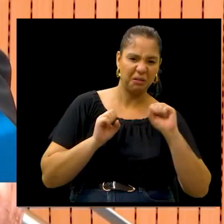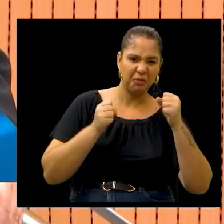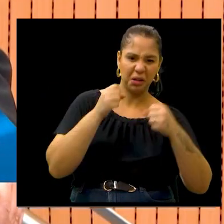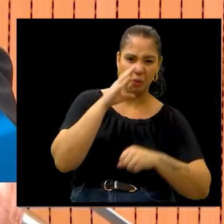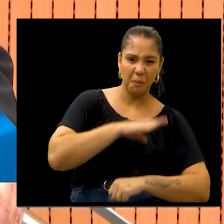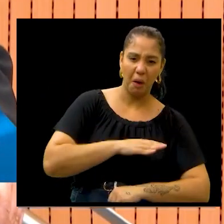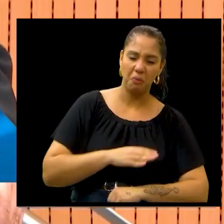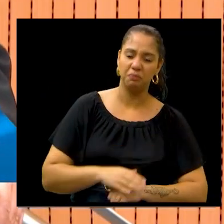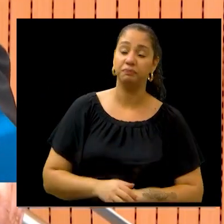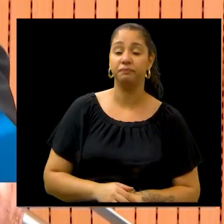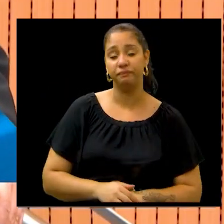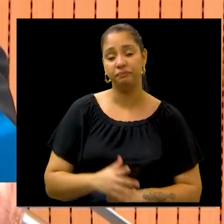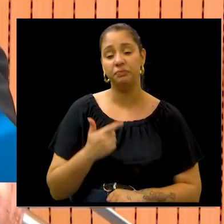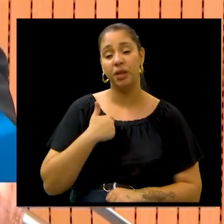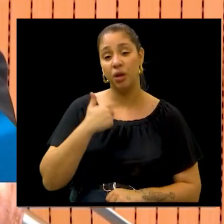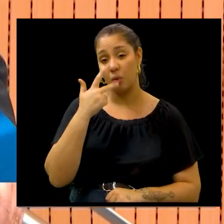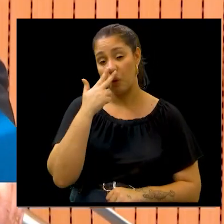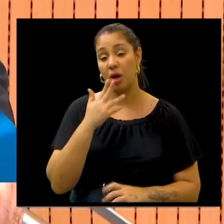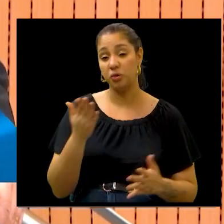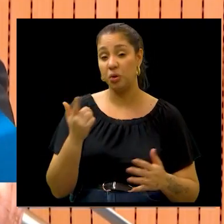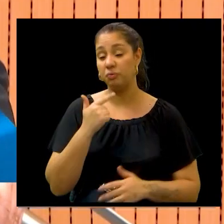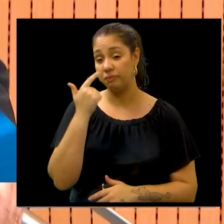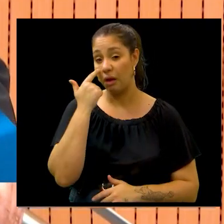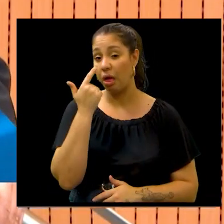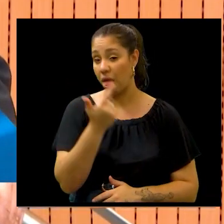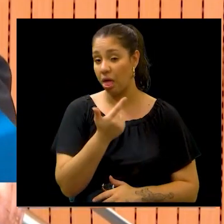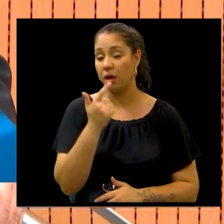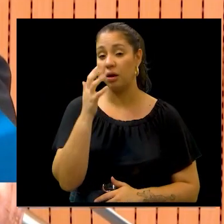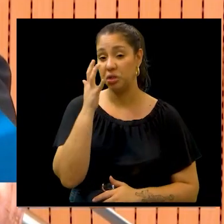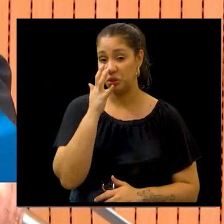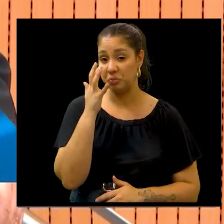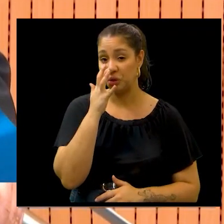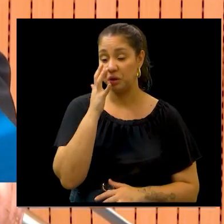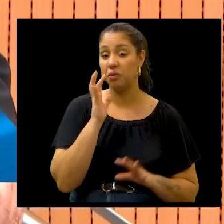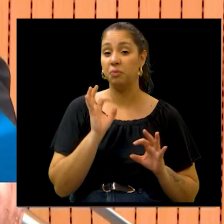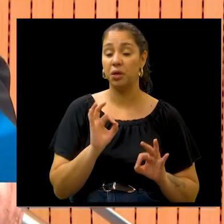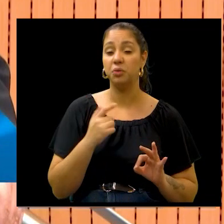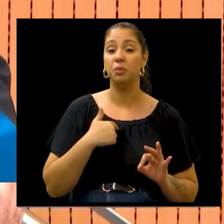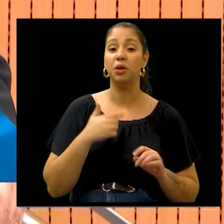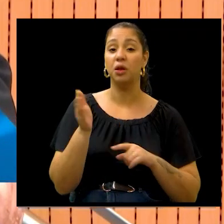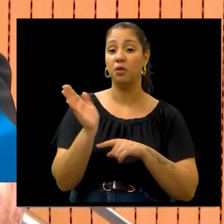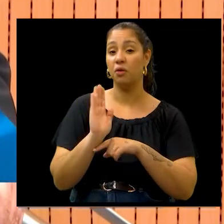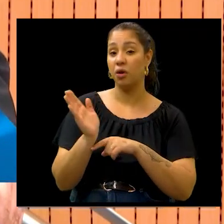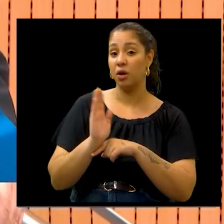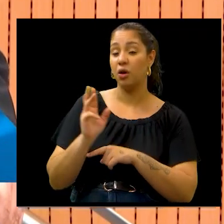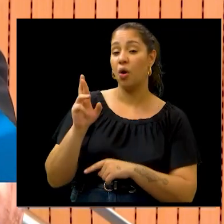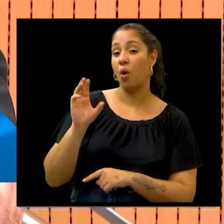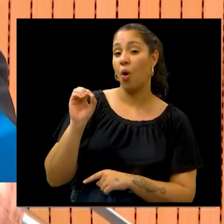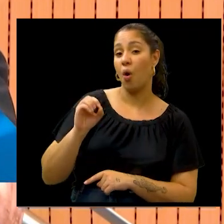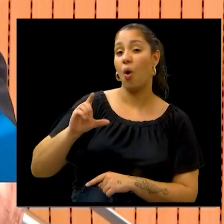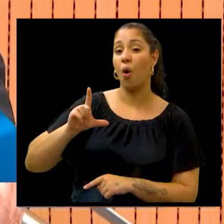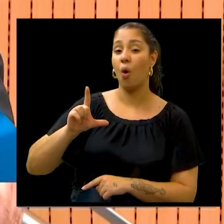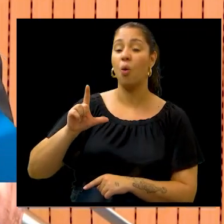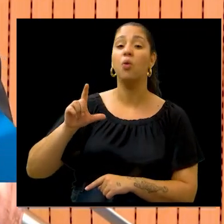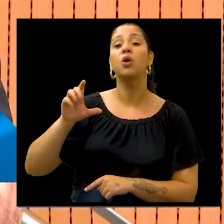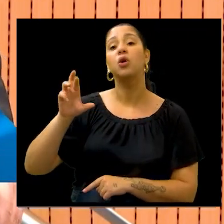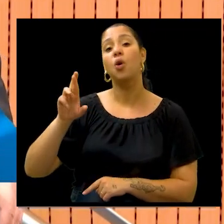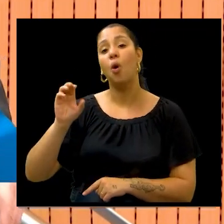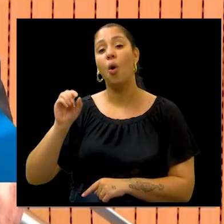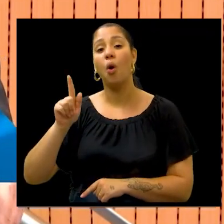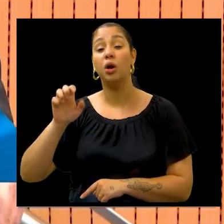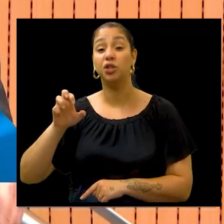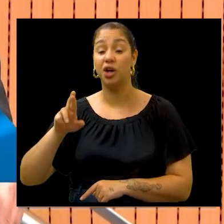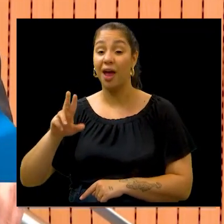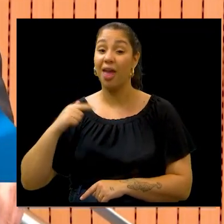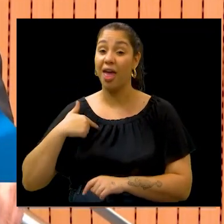que defenda o mal. Eu acho, eu admiro, porque eu, quando assisti o filme do Roy Rogers, eu lutava pelo